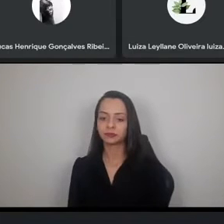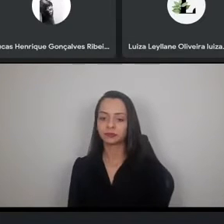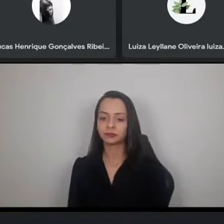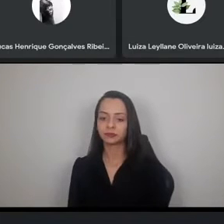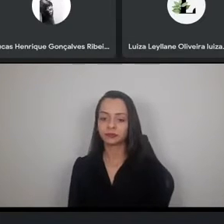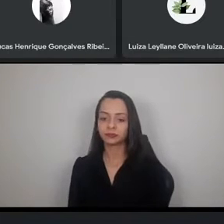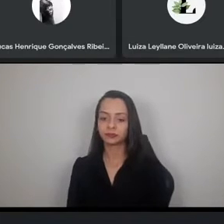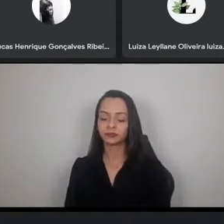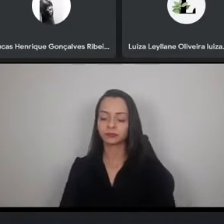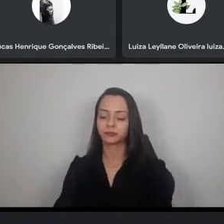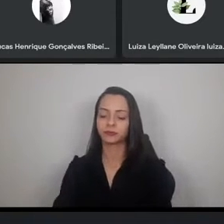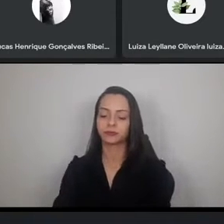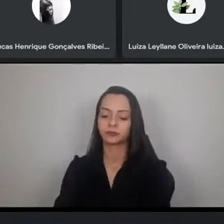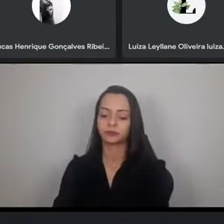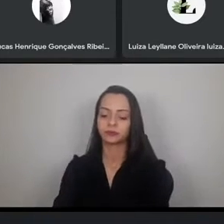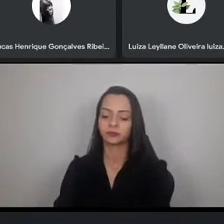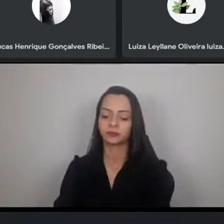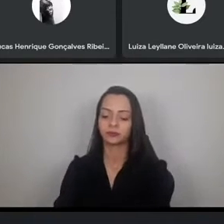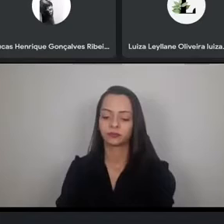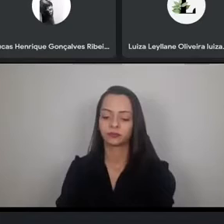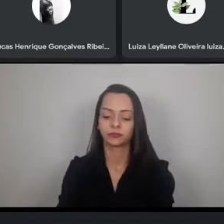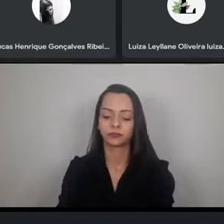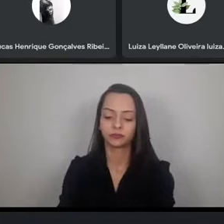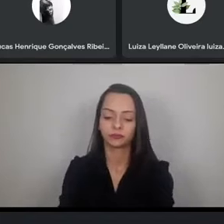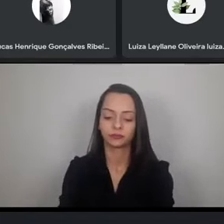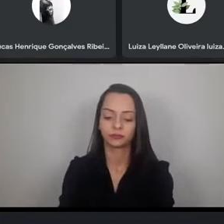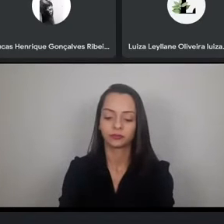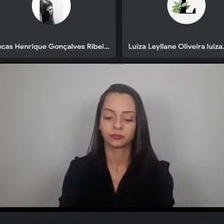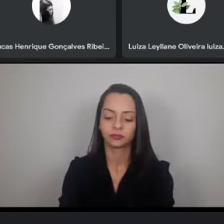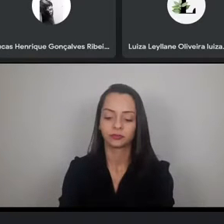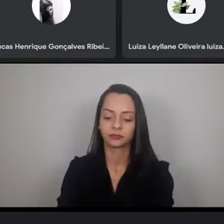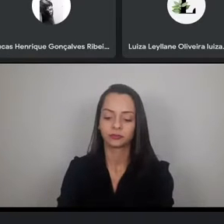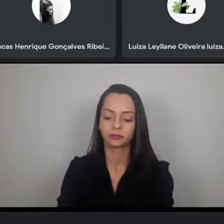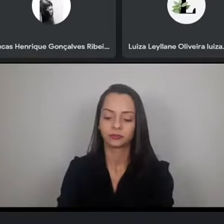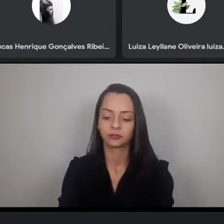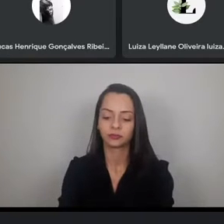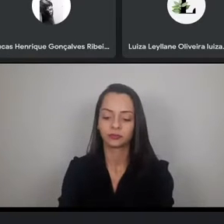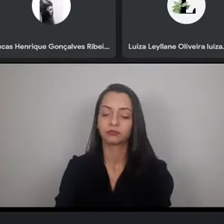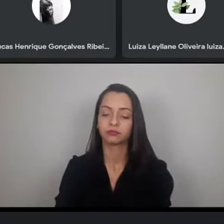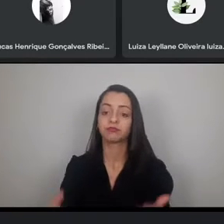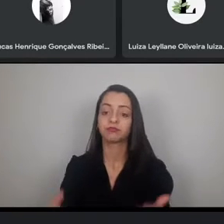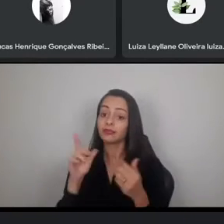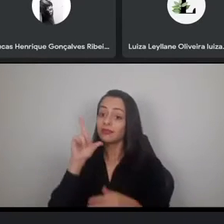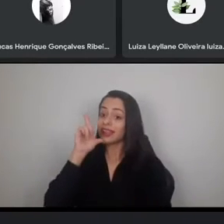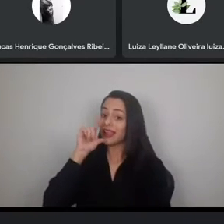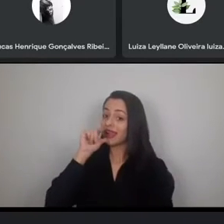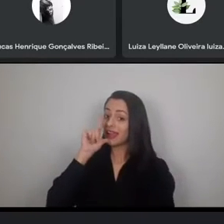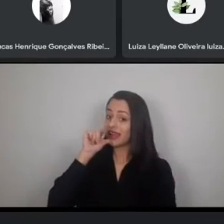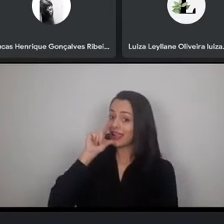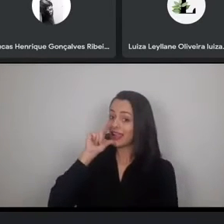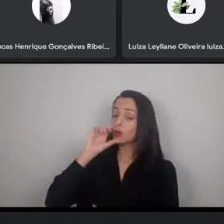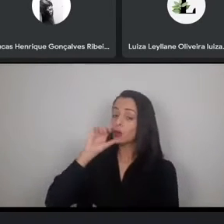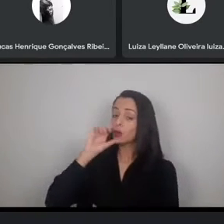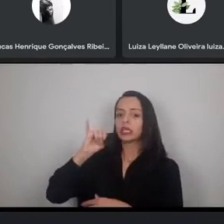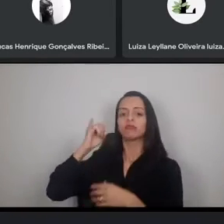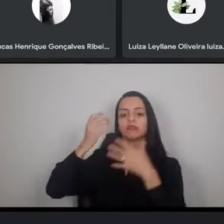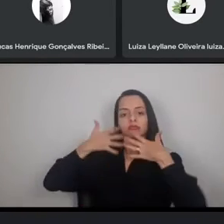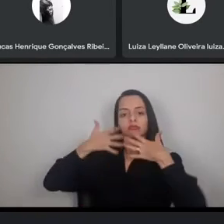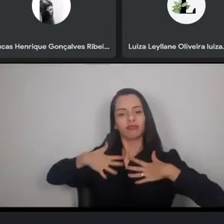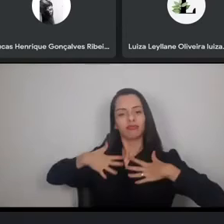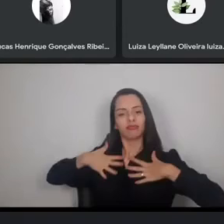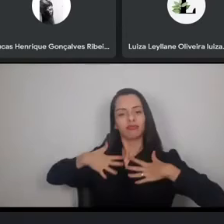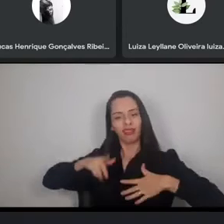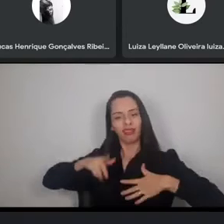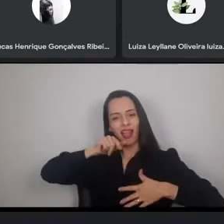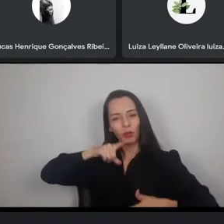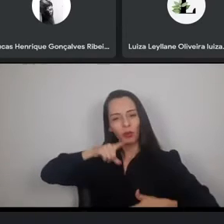sais. Então, a água conduz eletricidade. E ao realizar o contato com uma tomada,